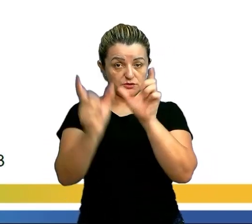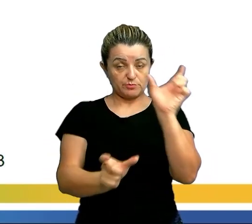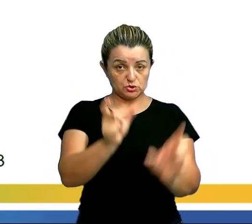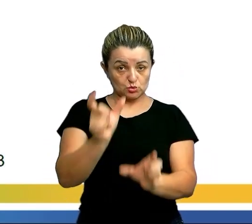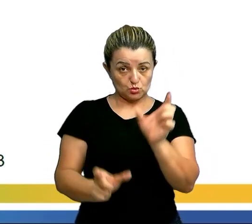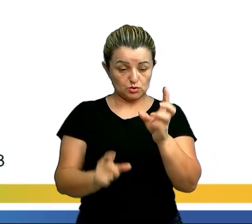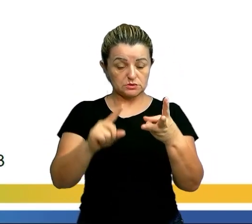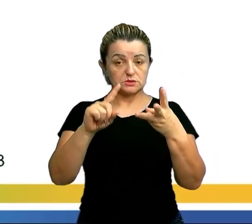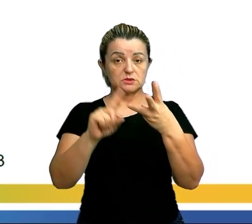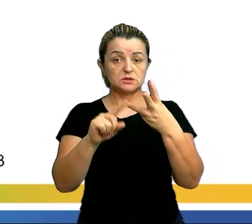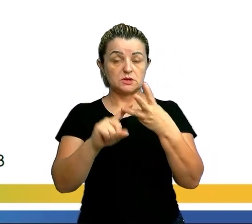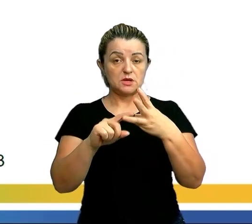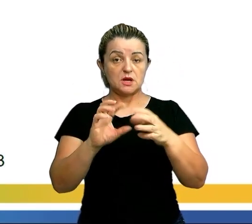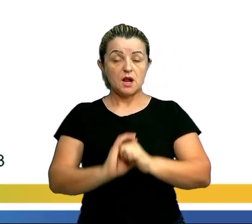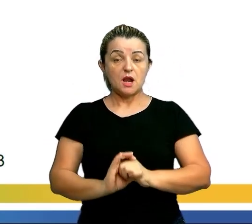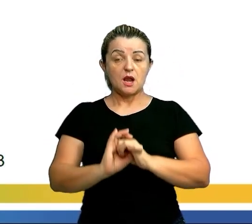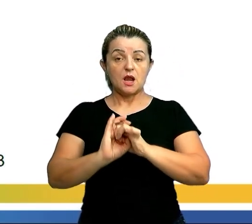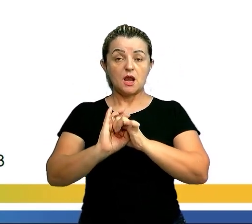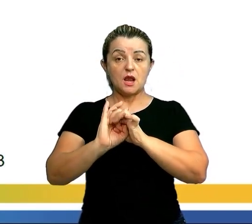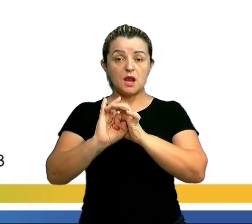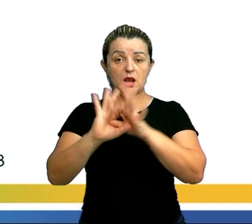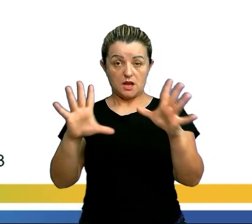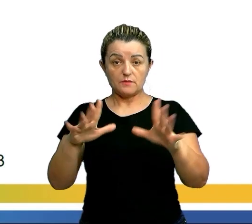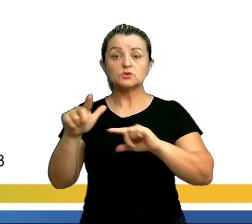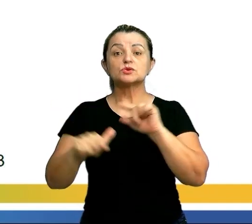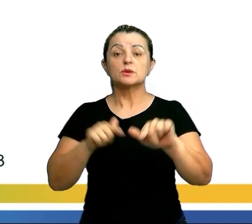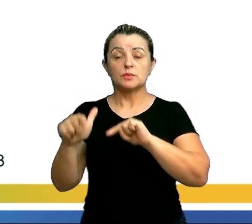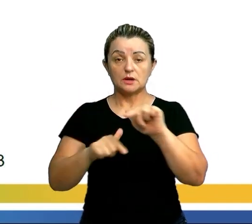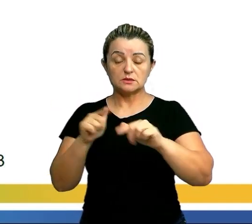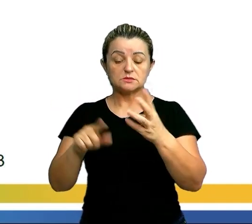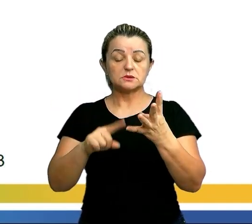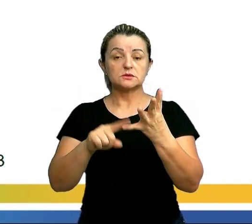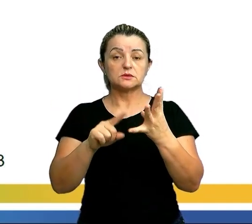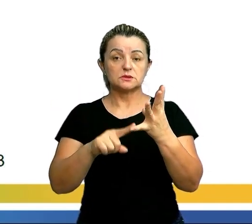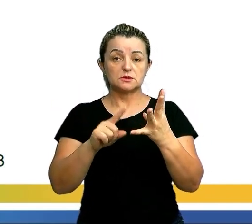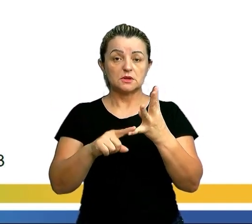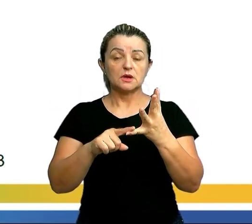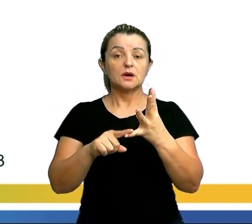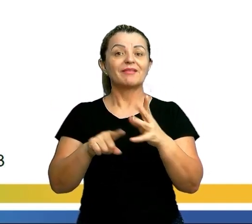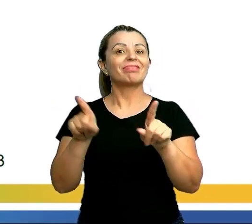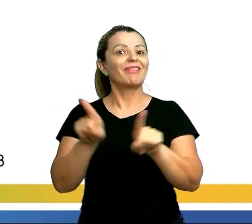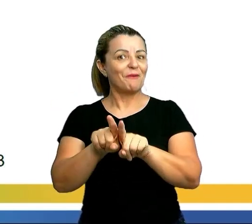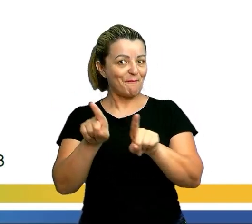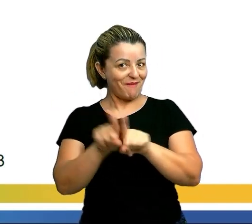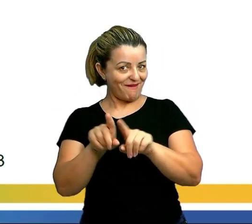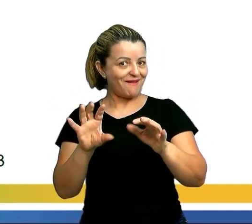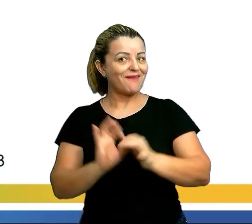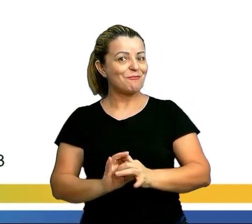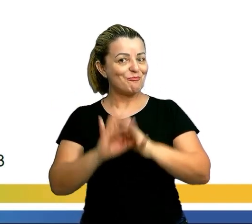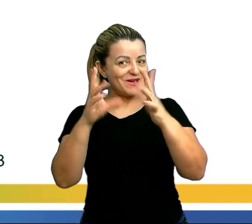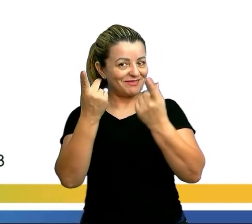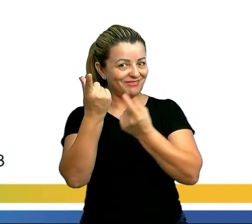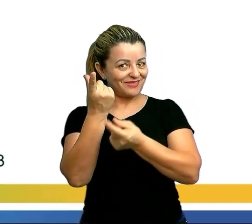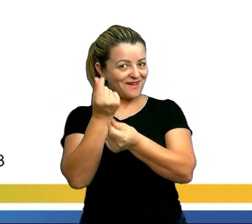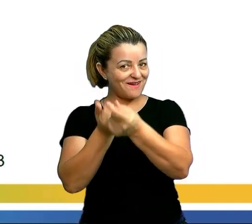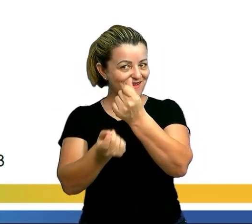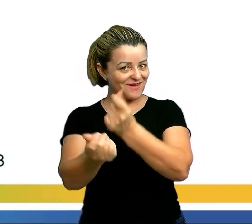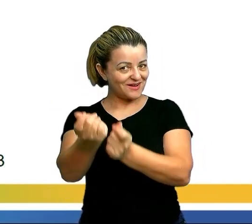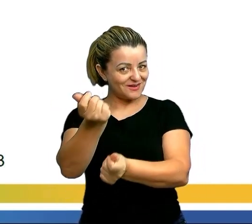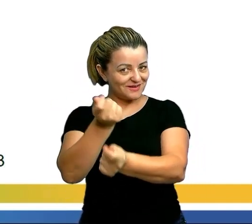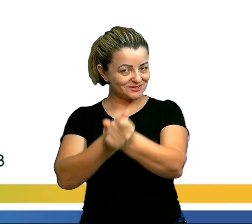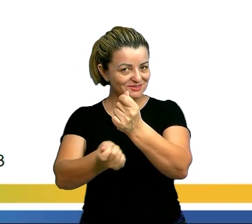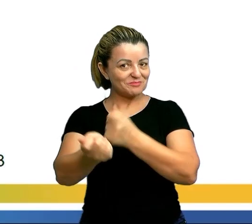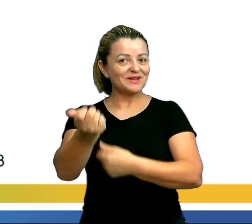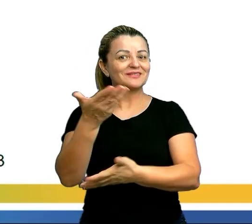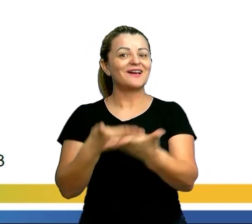pessoas, liberdade de serviços e também a liberdade monetária, né? A circulação monetária.